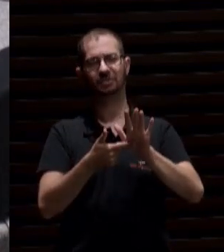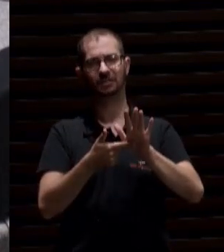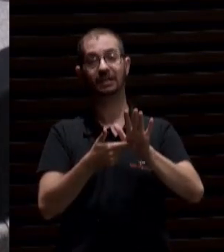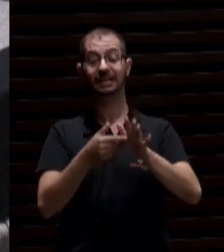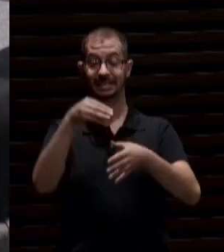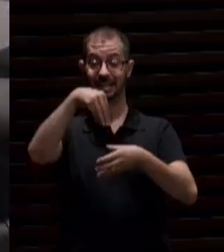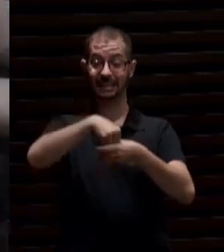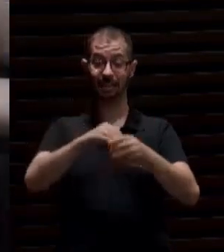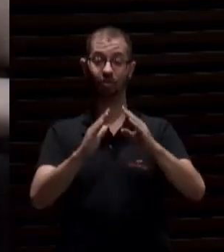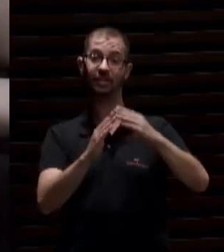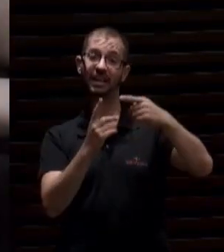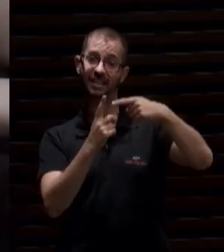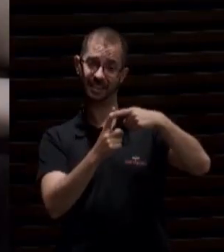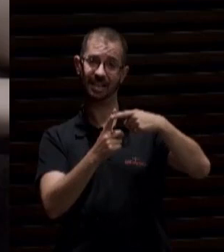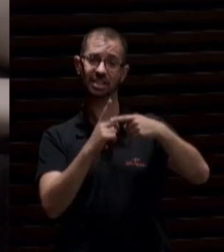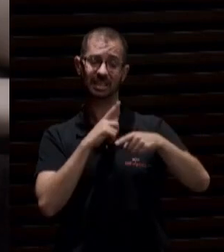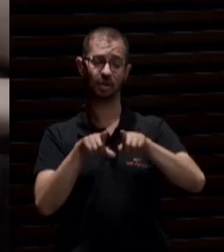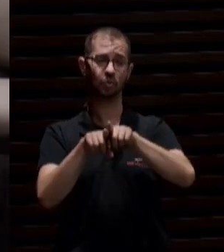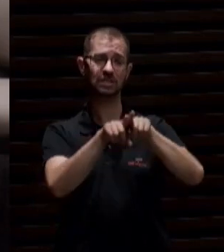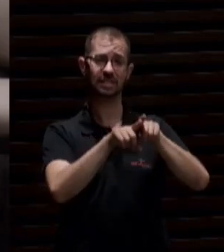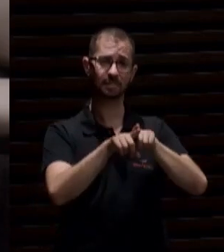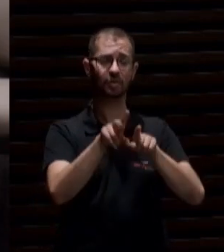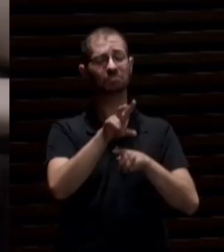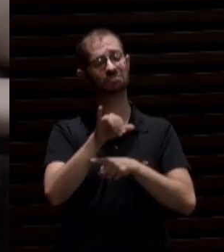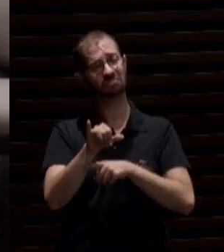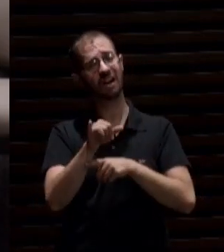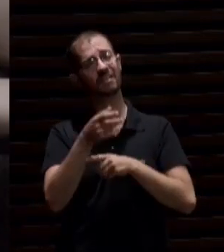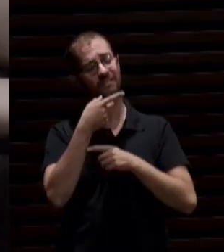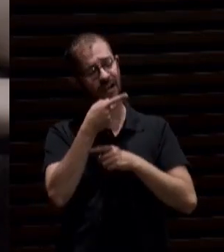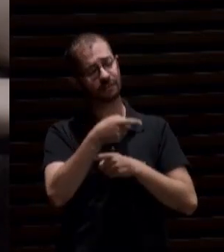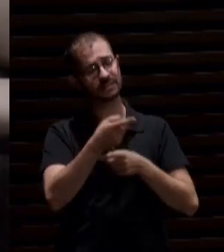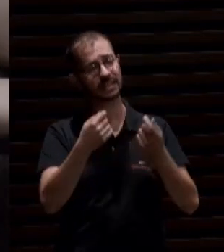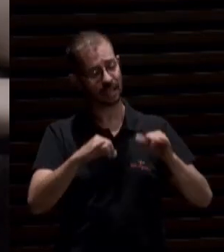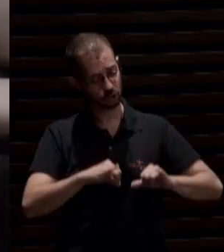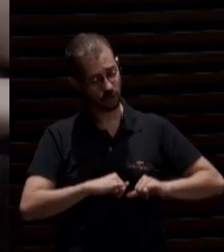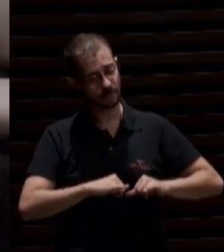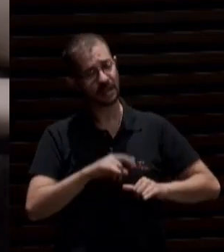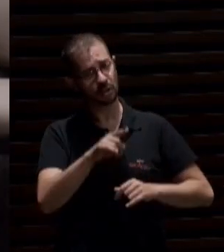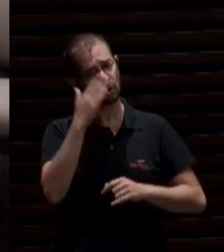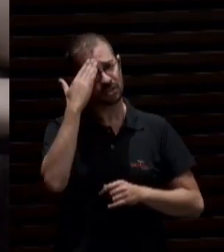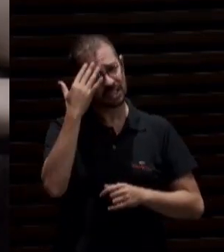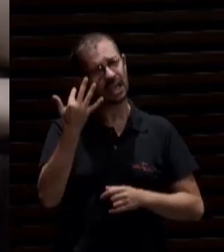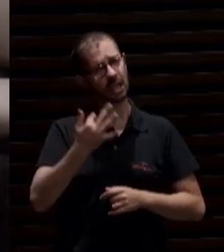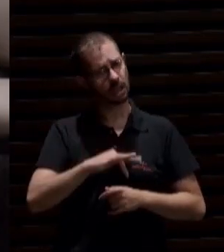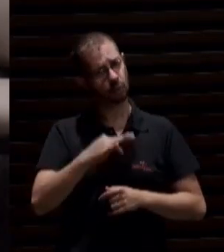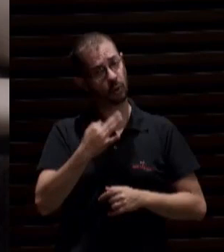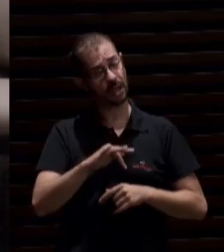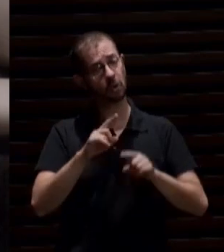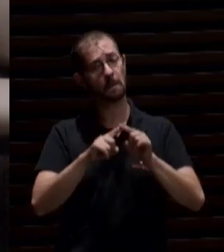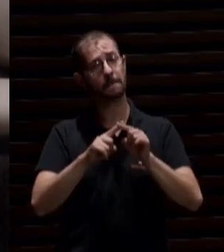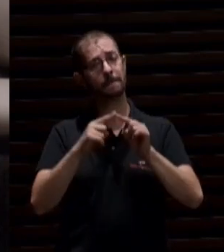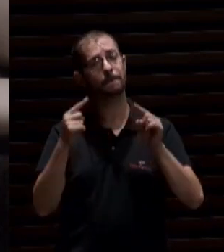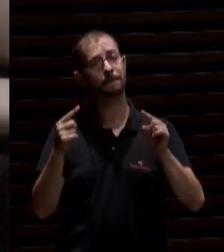comunidade local que os irmãos que vão ver esses ídolos vão falar assim, meu irmão, você está sofrendo, eu sei que está doendo. Porém, olha